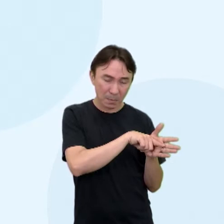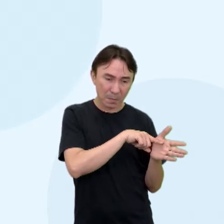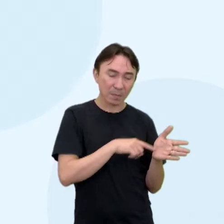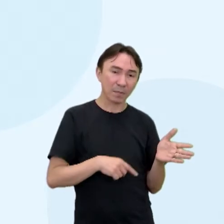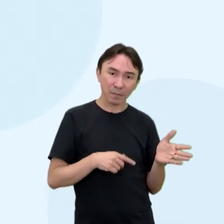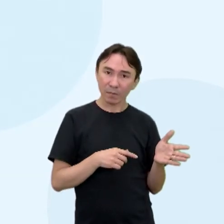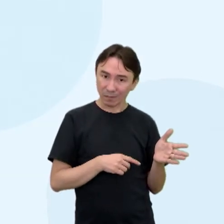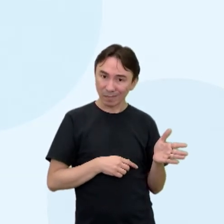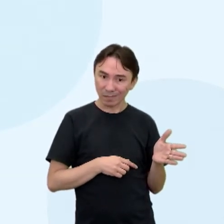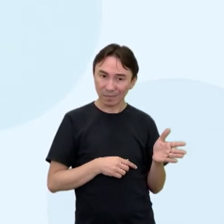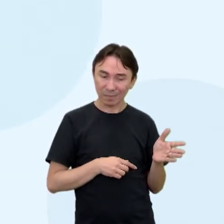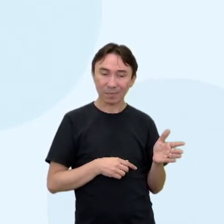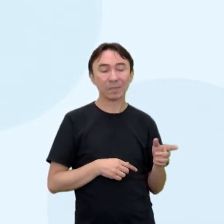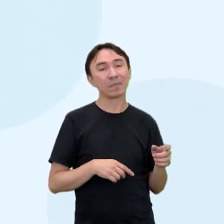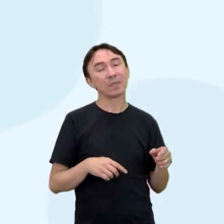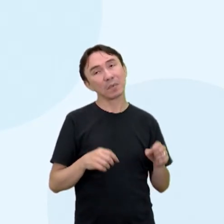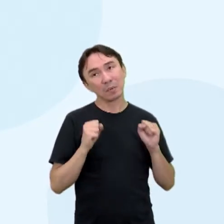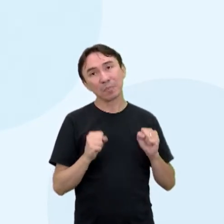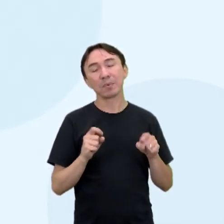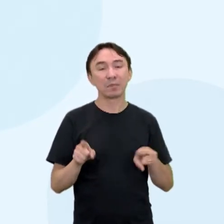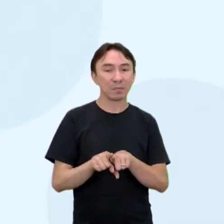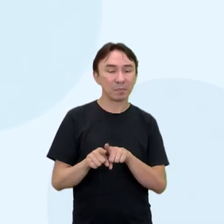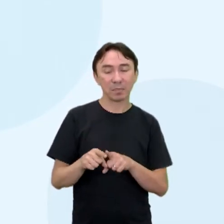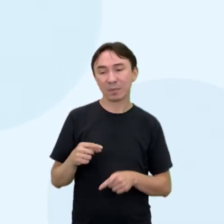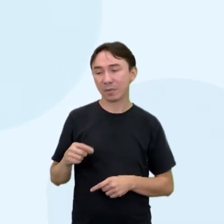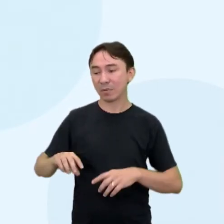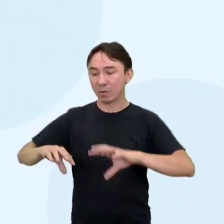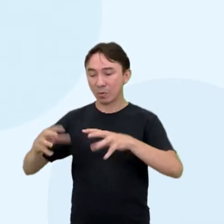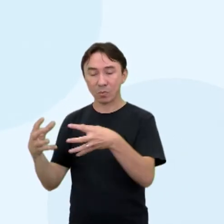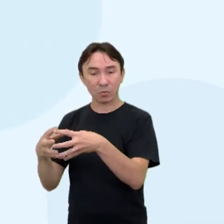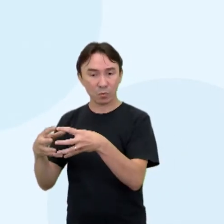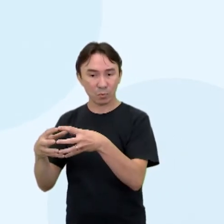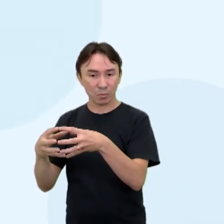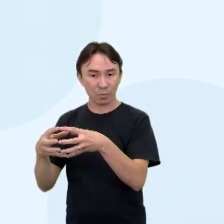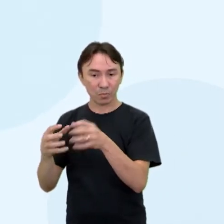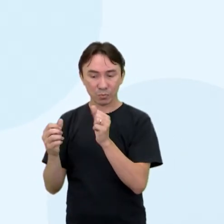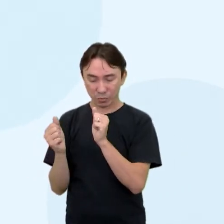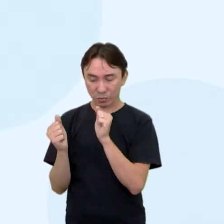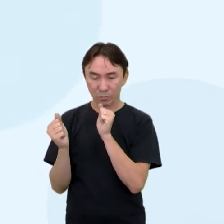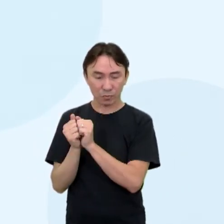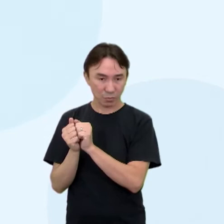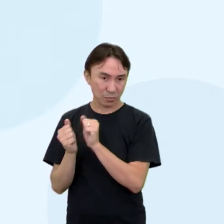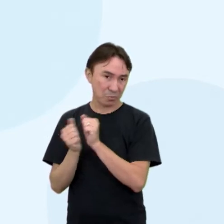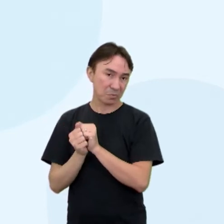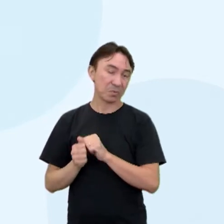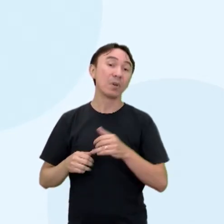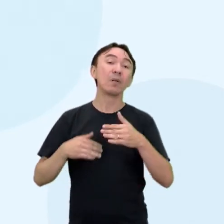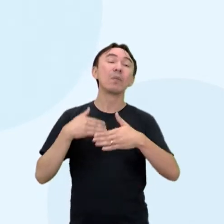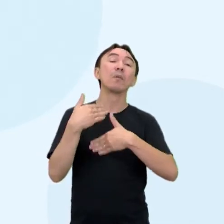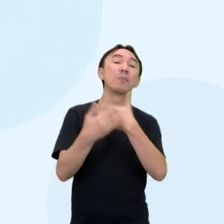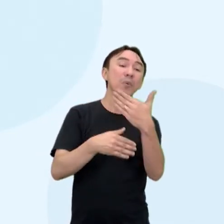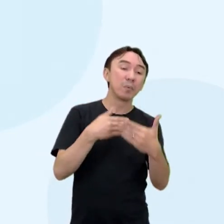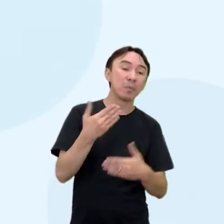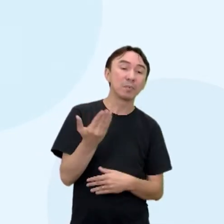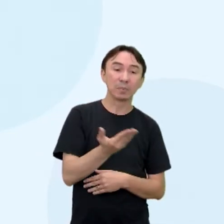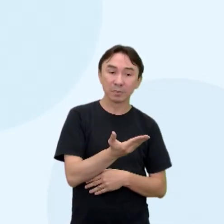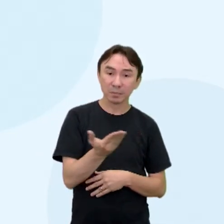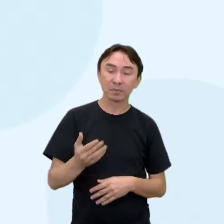assíncrona, individualmente ou em grupos, né? E aí, o que acontece? Depois você vai compartilhar,